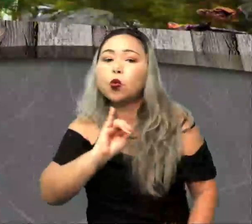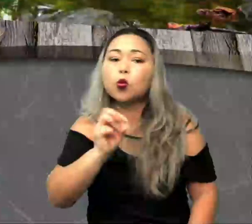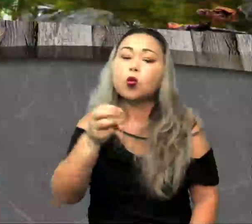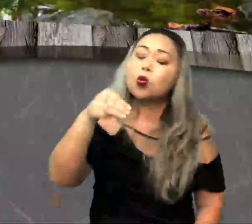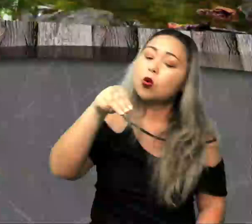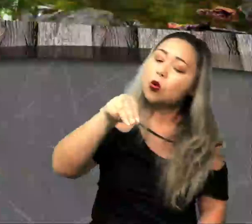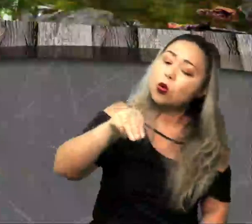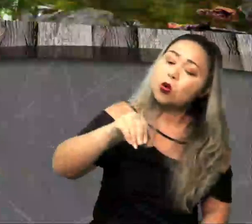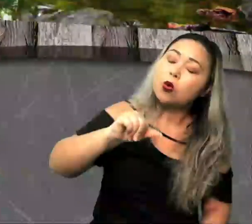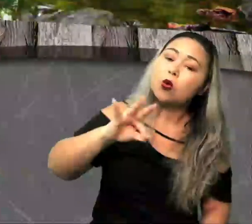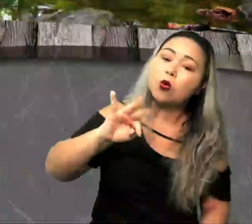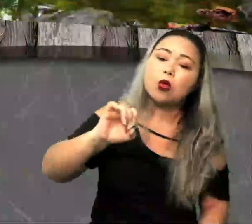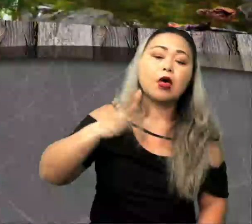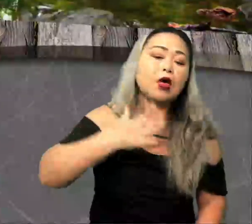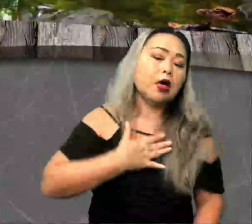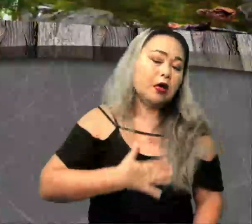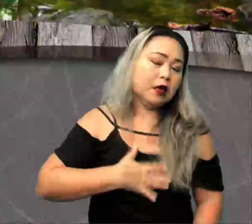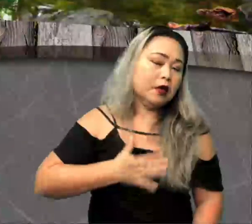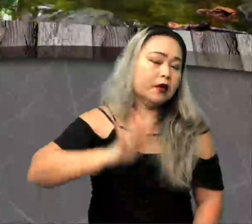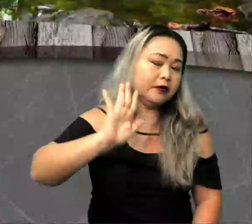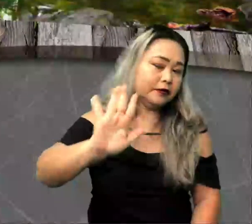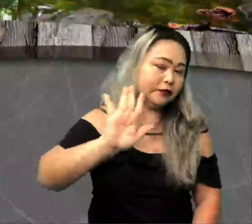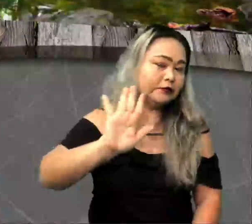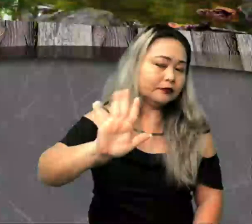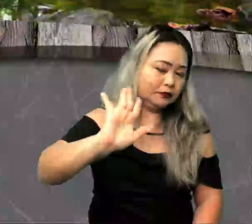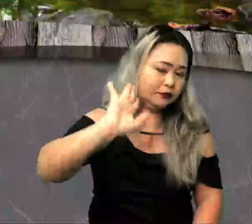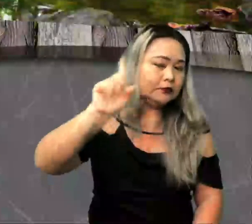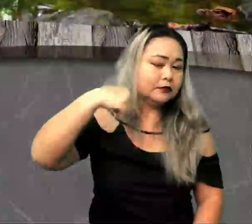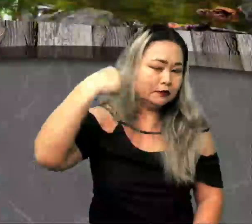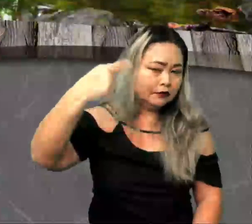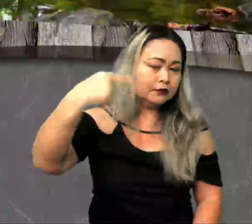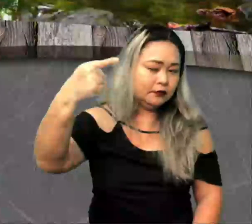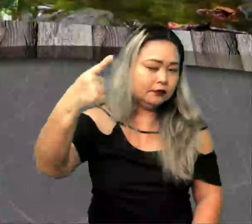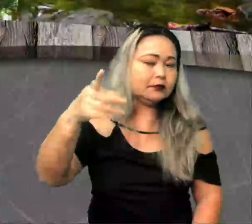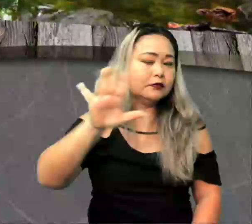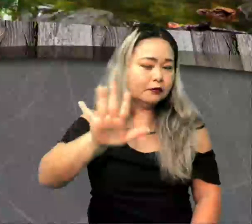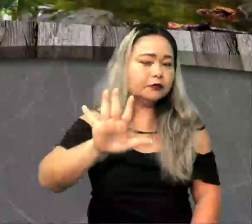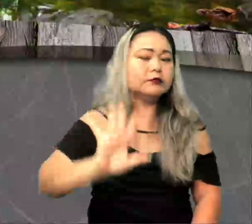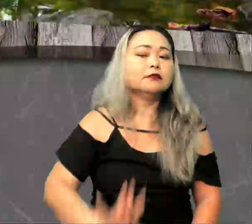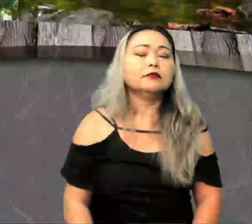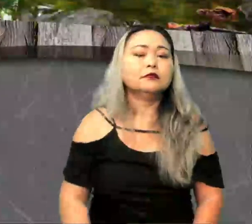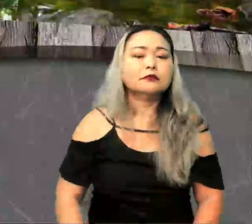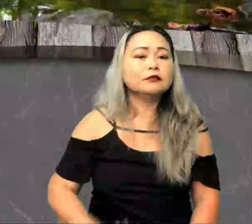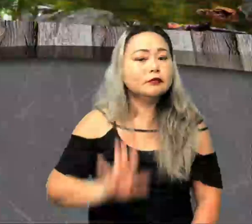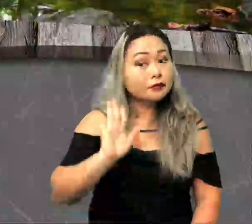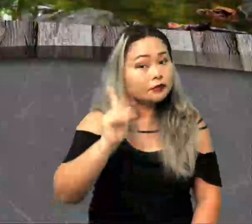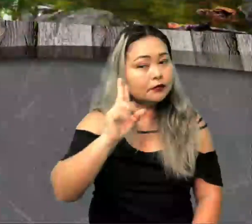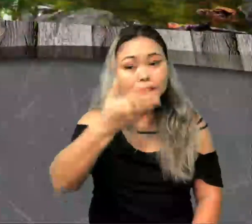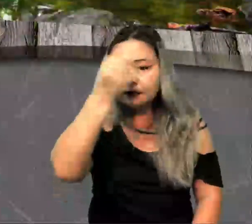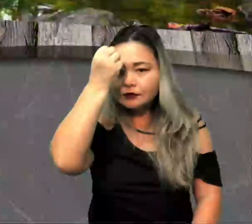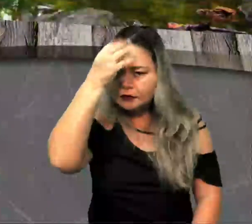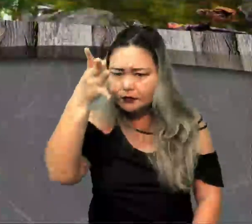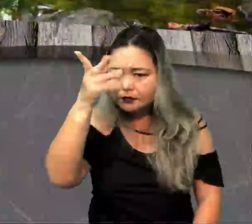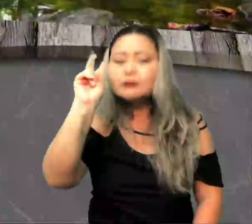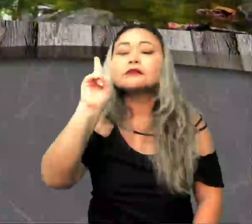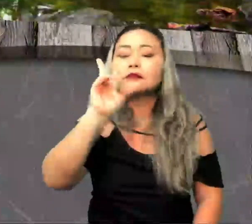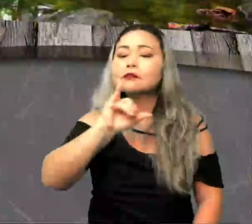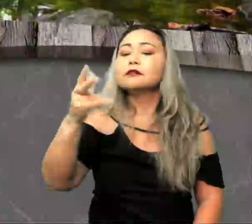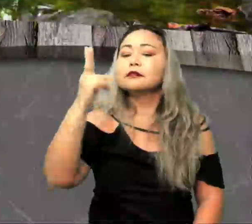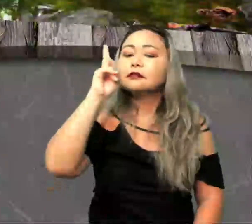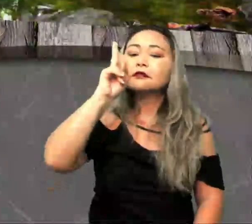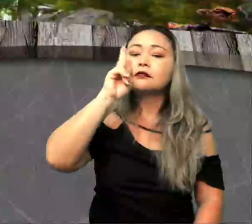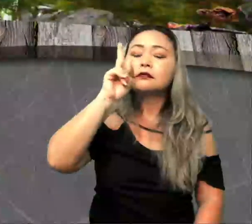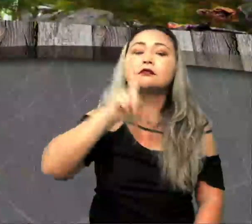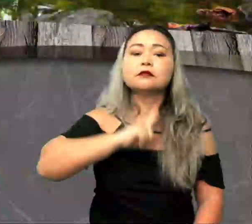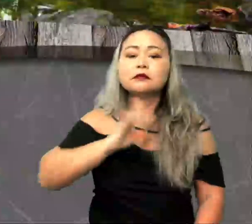Mitose e meiose, te acalma. Segura aí que eu vou trazer isso aí para você. Se você já não lembra mais, mas vai lembrar.